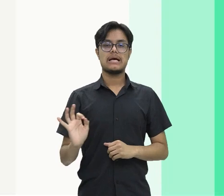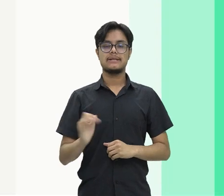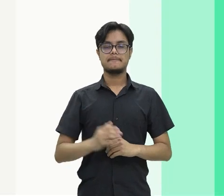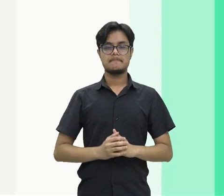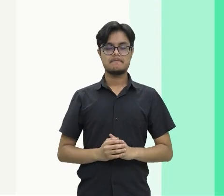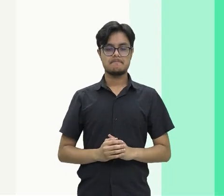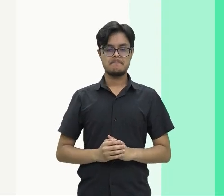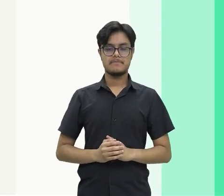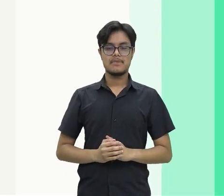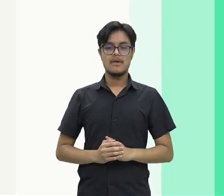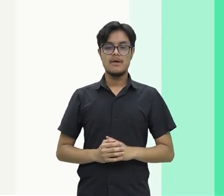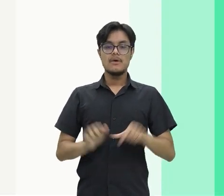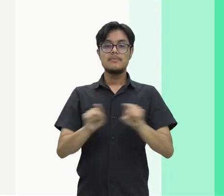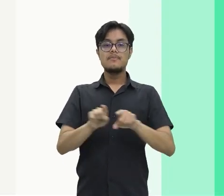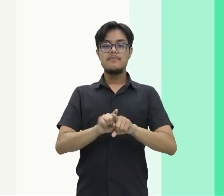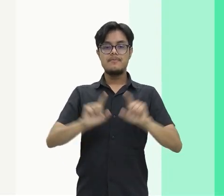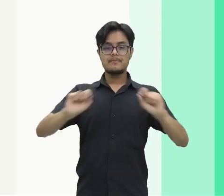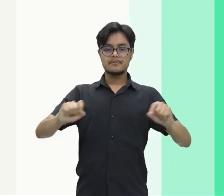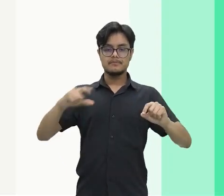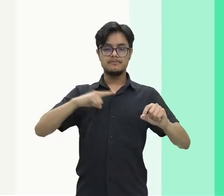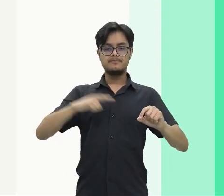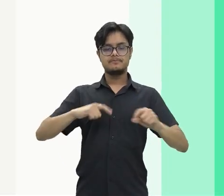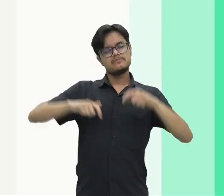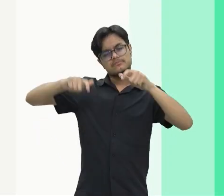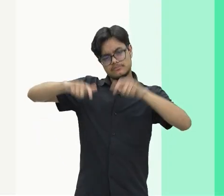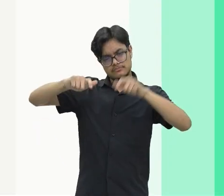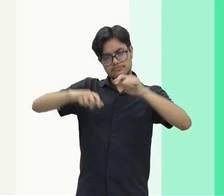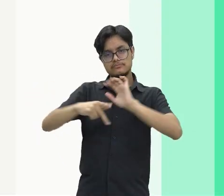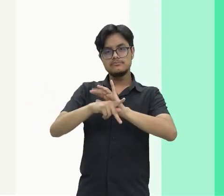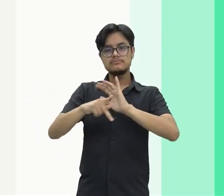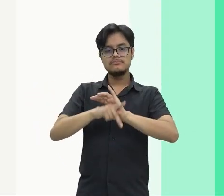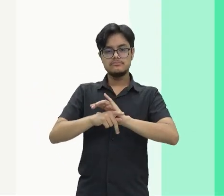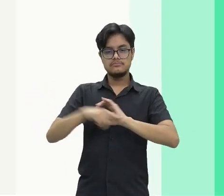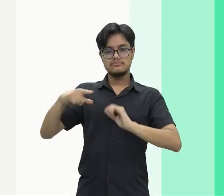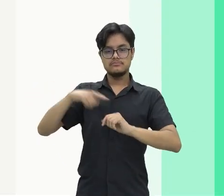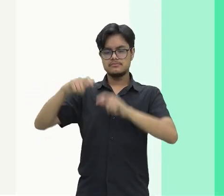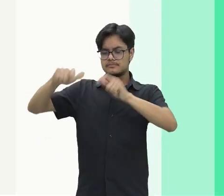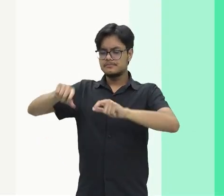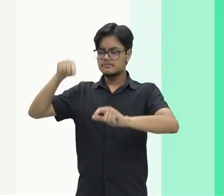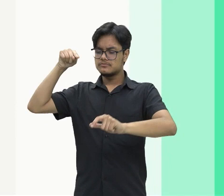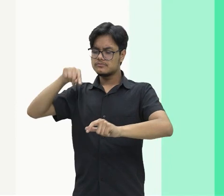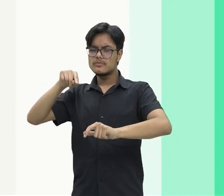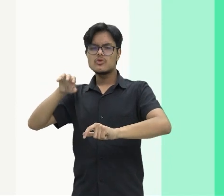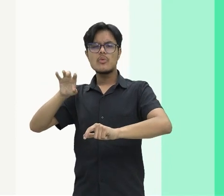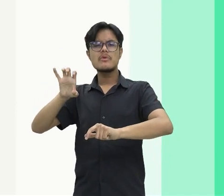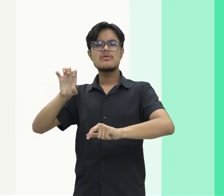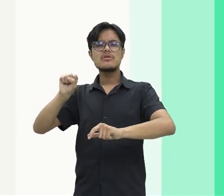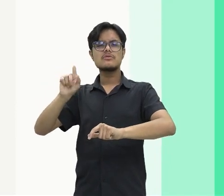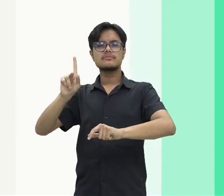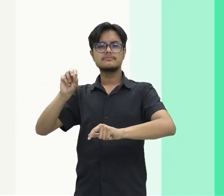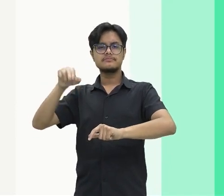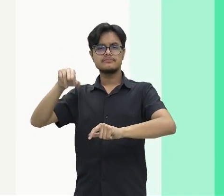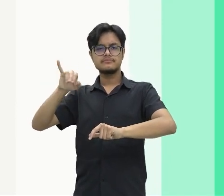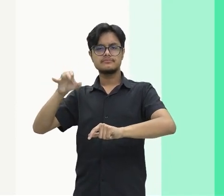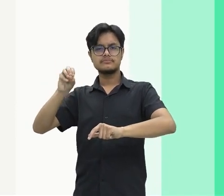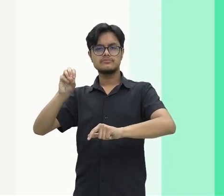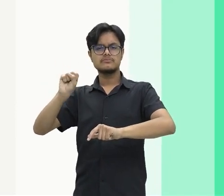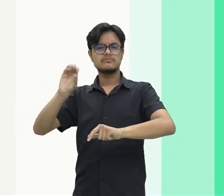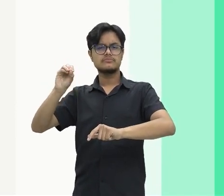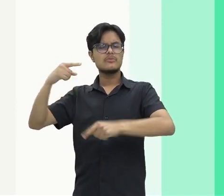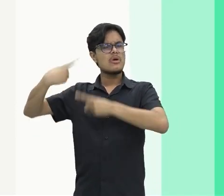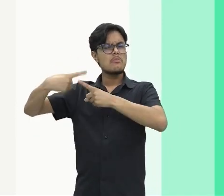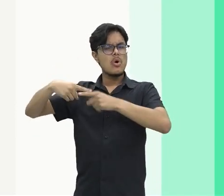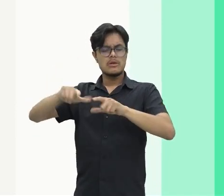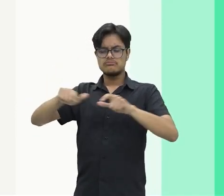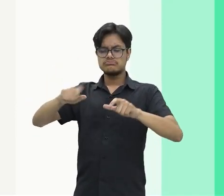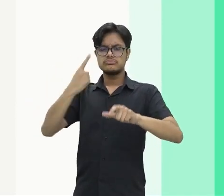osso. Além disso, a gente vai ter uma região desse osso que é o chamado osso esponjoso. E aí você está observando nessa parte